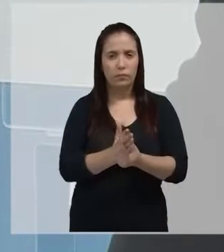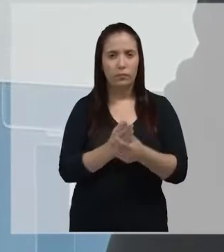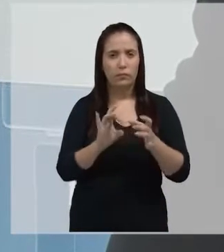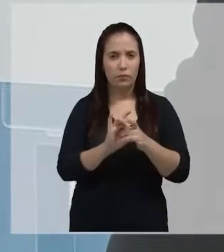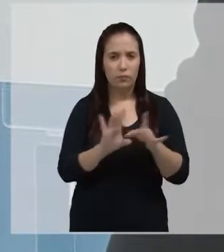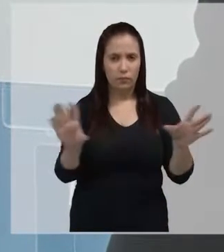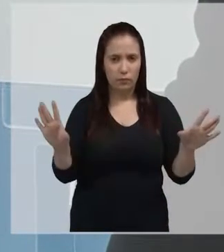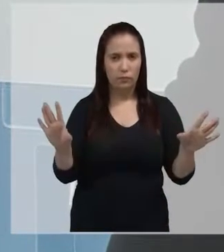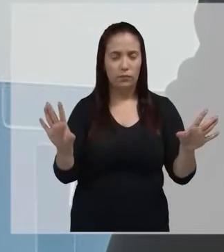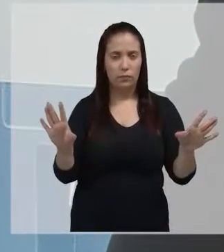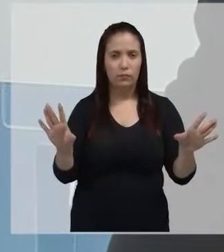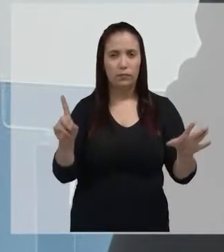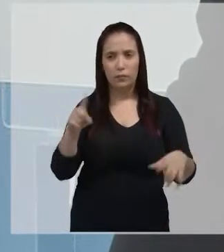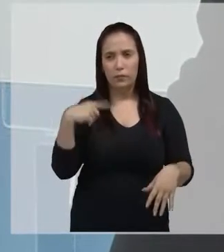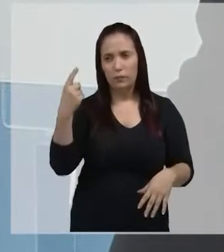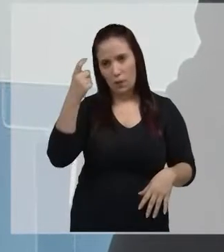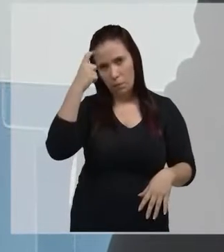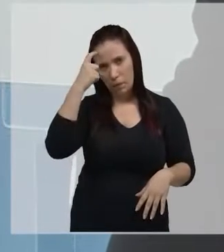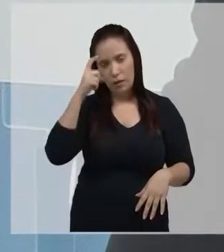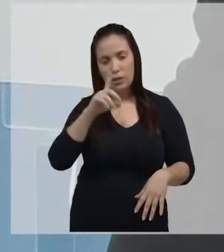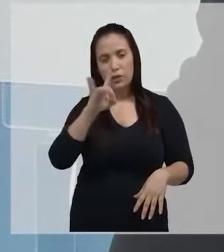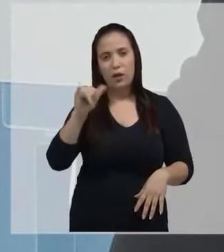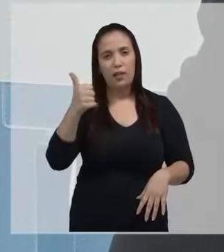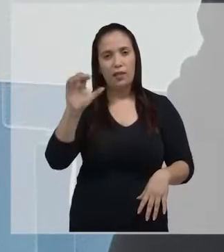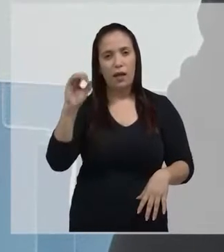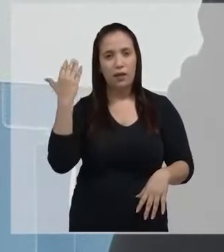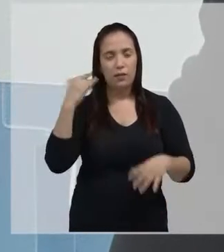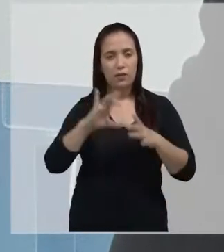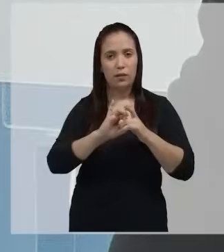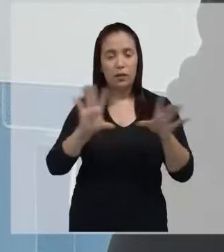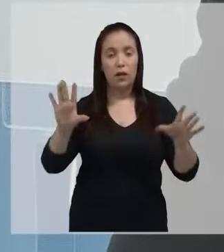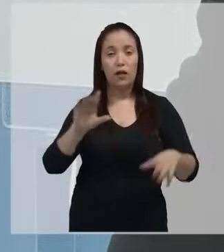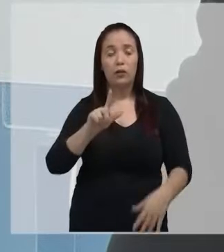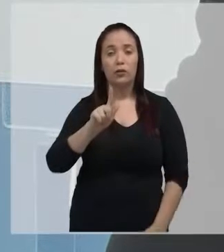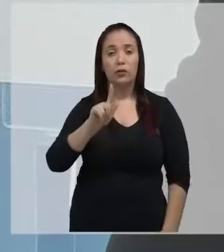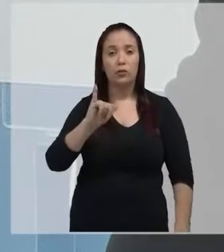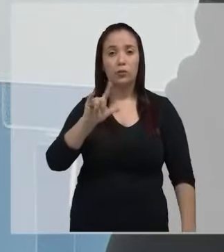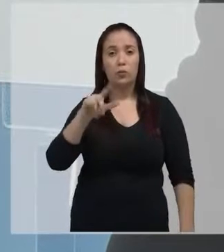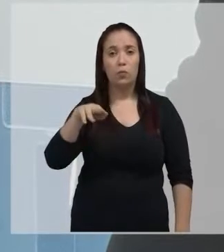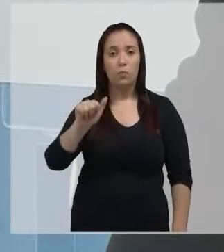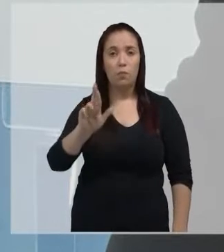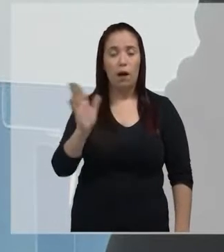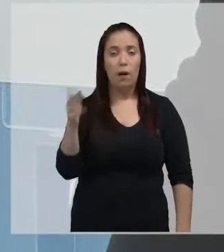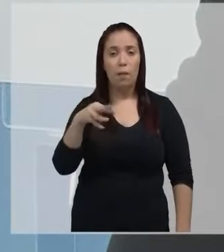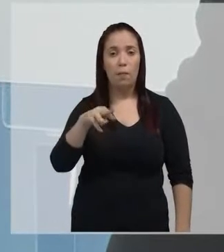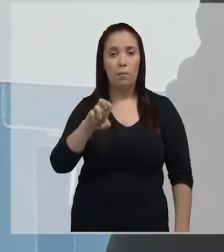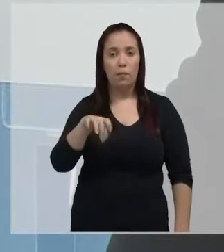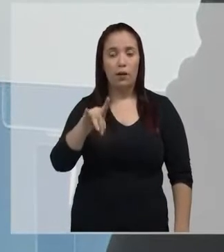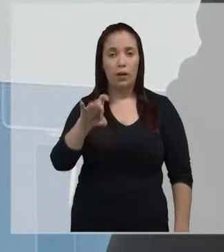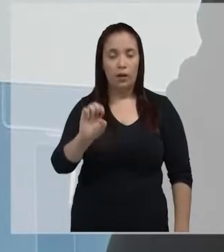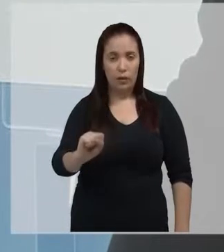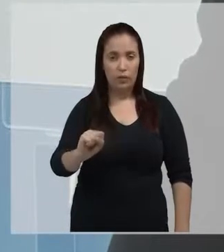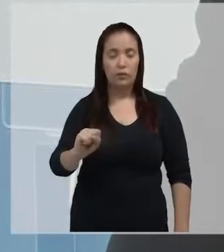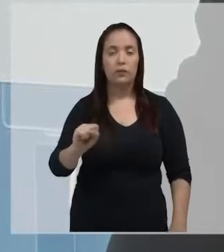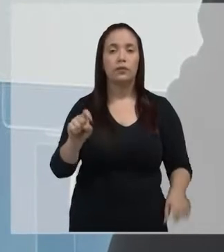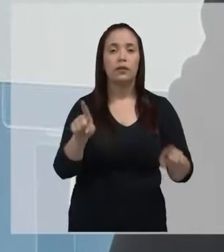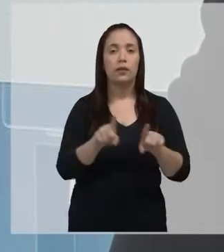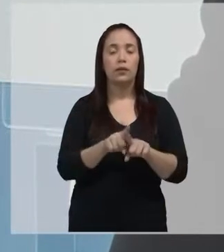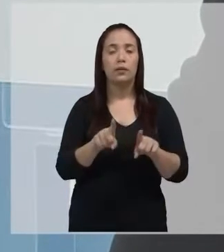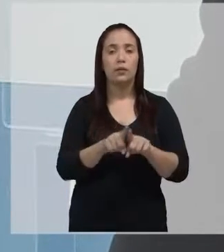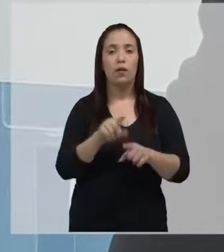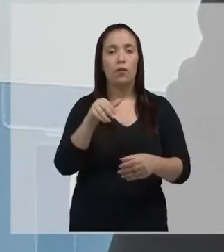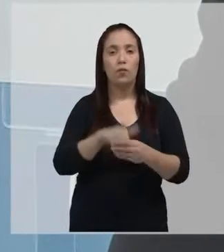solto, que todo mundo pensava que ele saia agora dia 10, que o Gilmar Mendes, na última votação do Gilmar Mendes e do Celso,